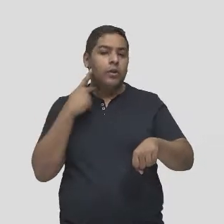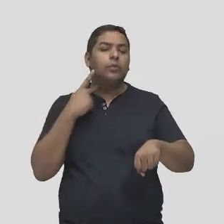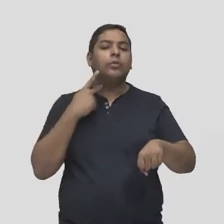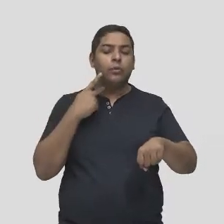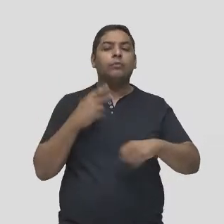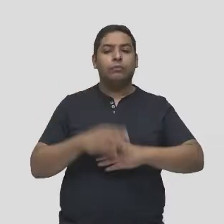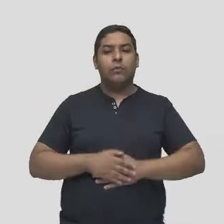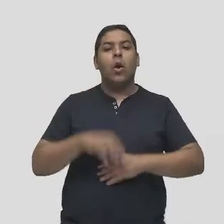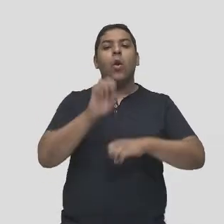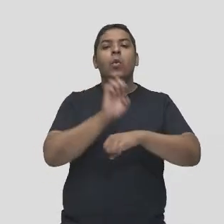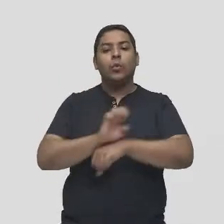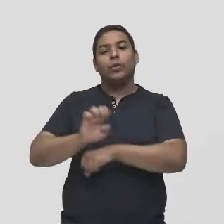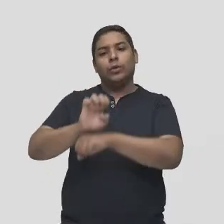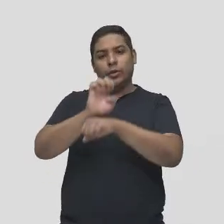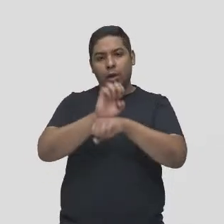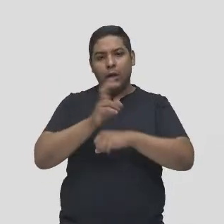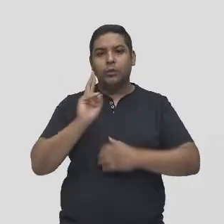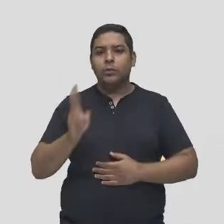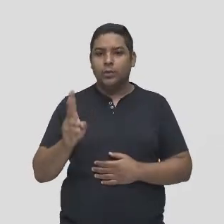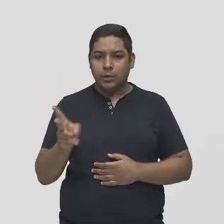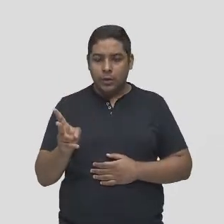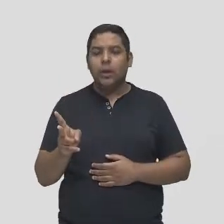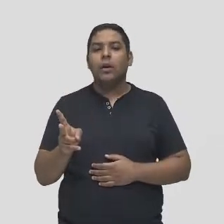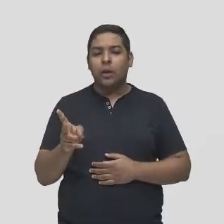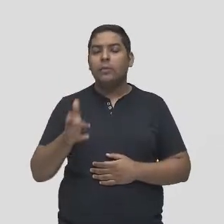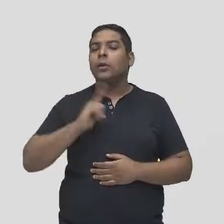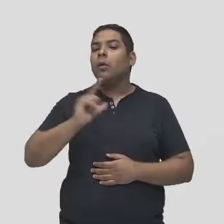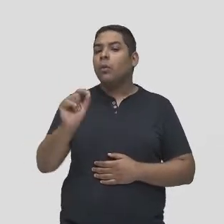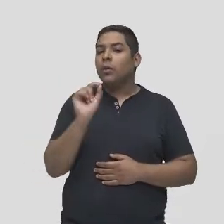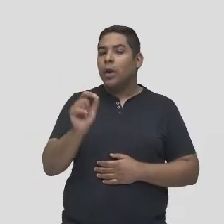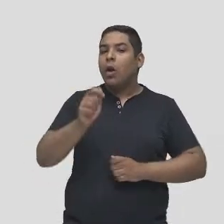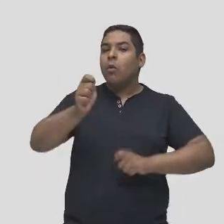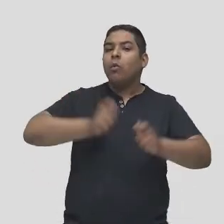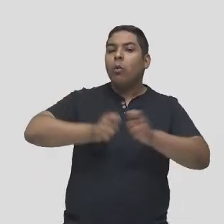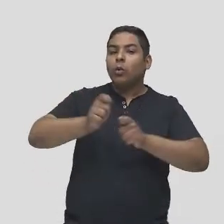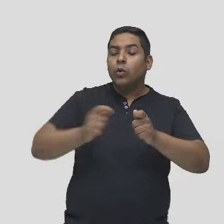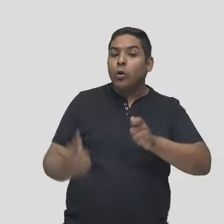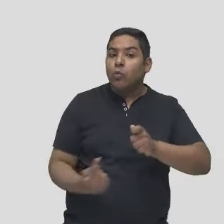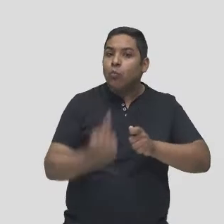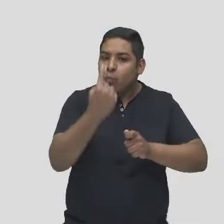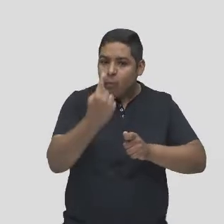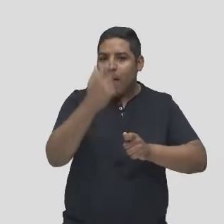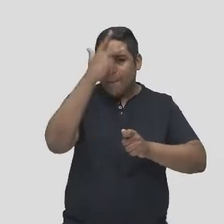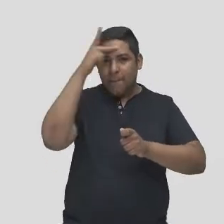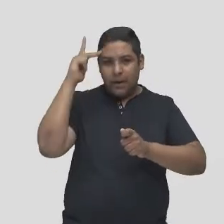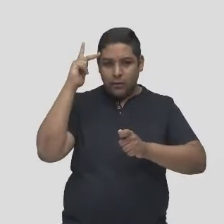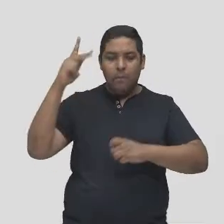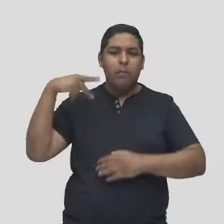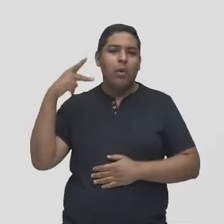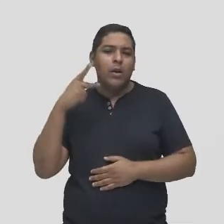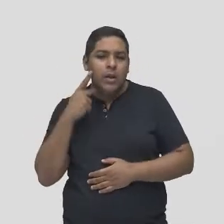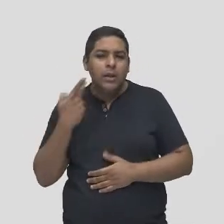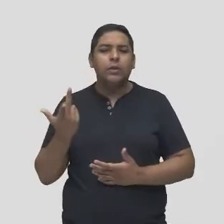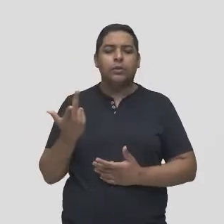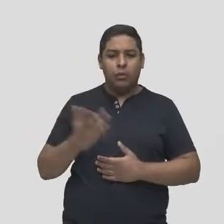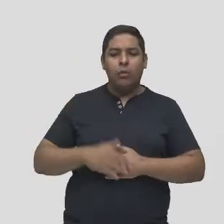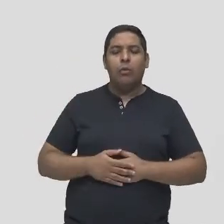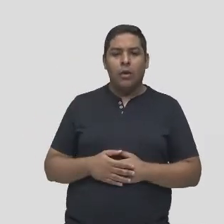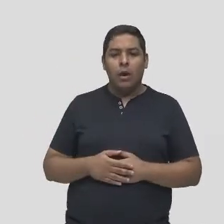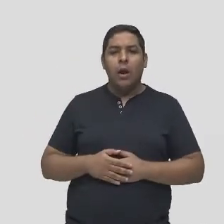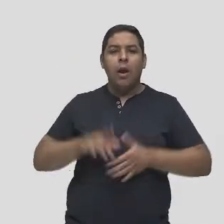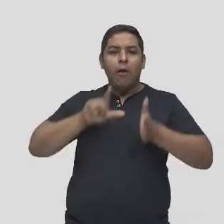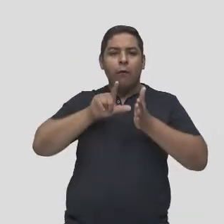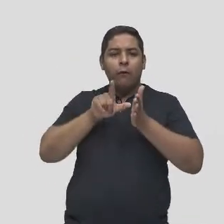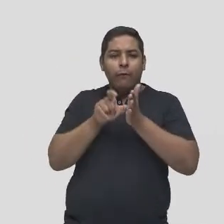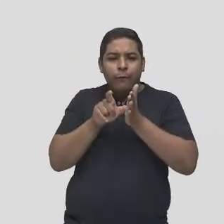Estado, normalmente, sob o controle de uma única pessoa, político, facção ou classe